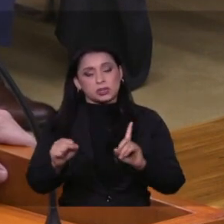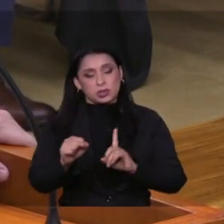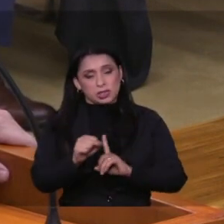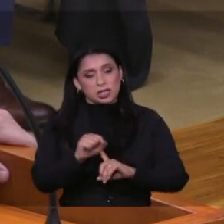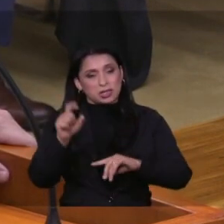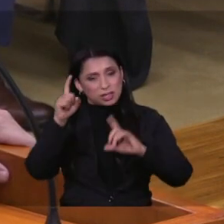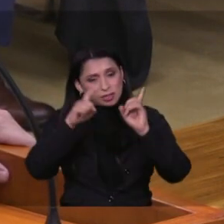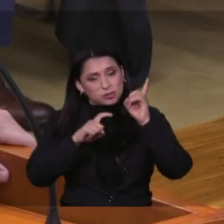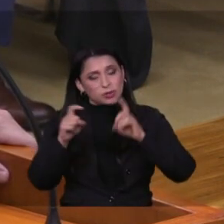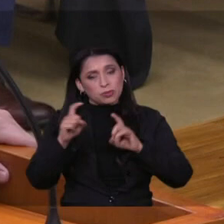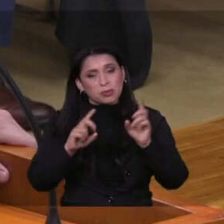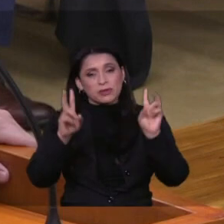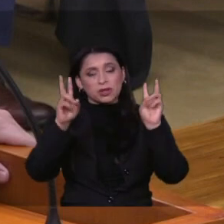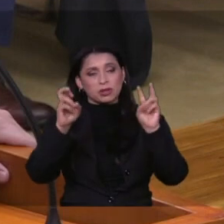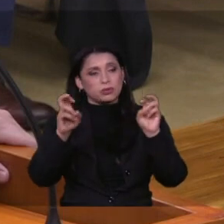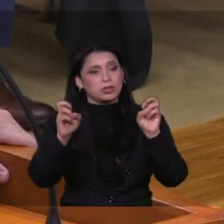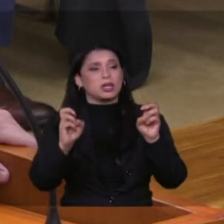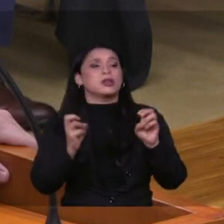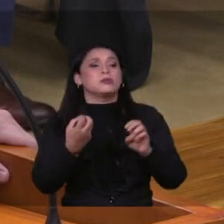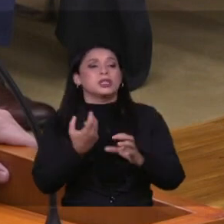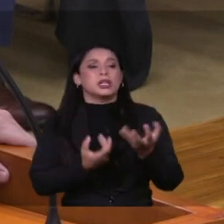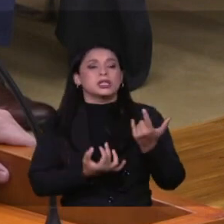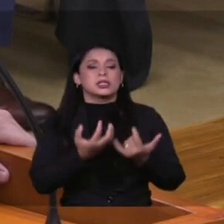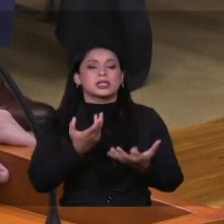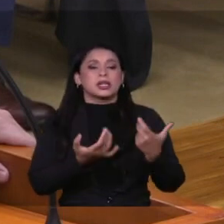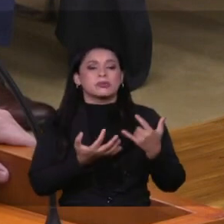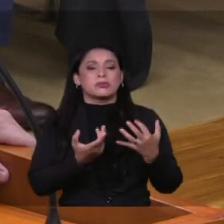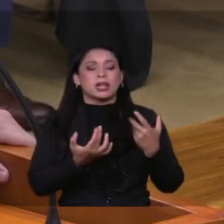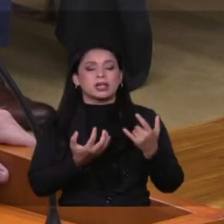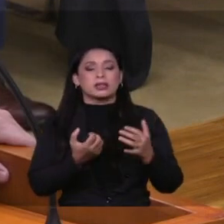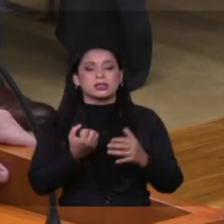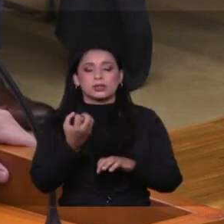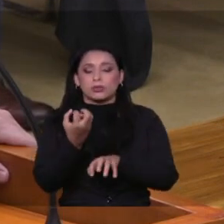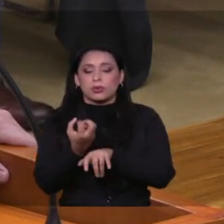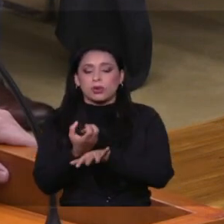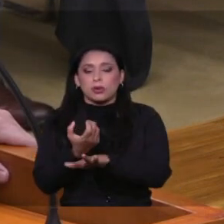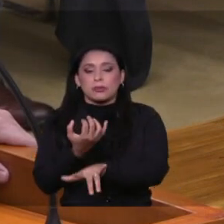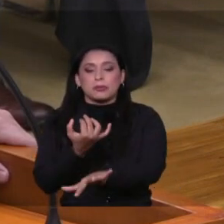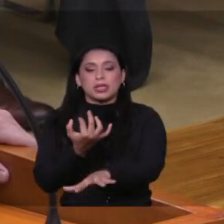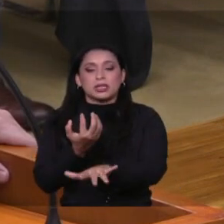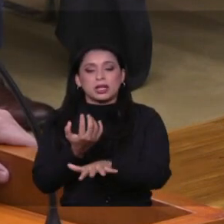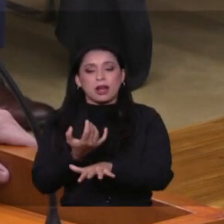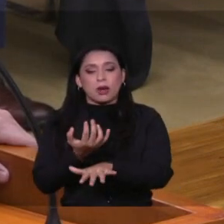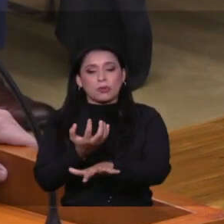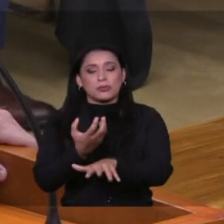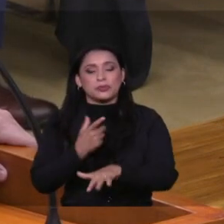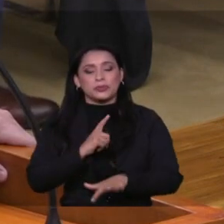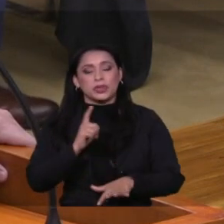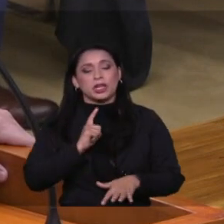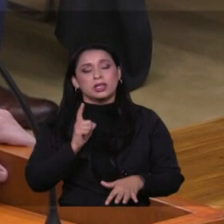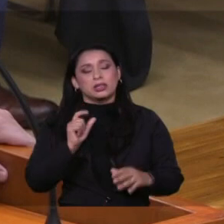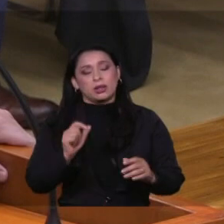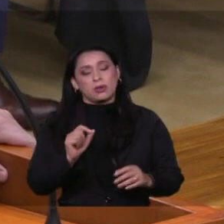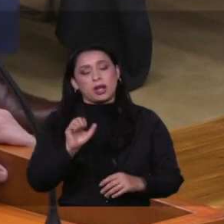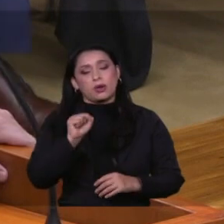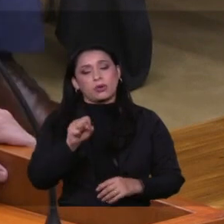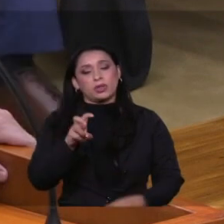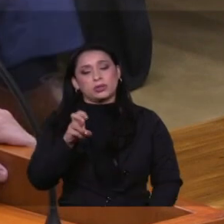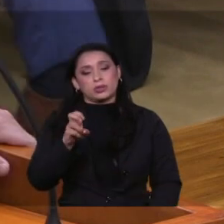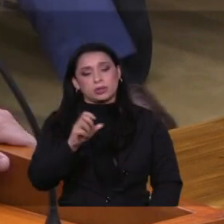era o contexto das queimadas no Pantanal. Sustento aqui especificamente sobre a 857.